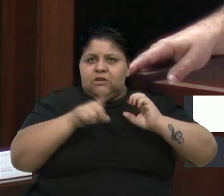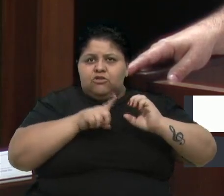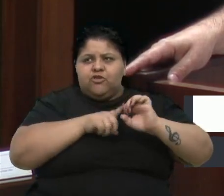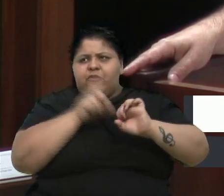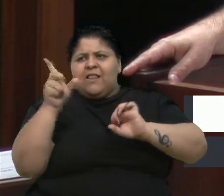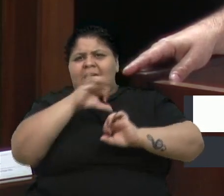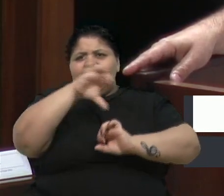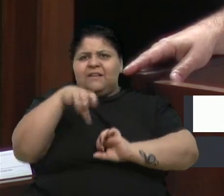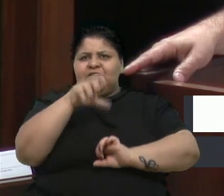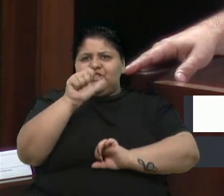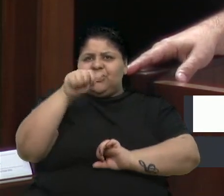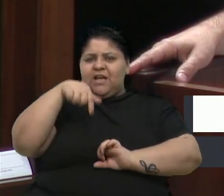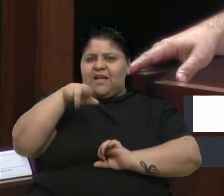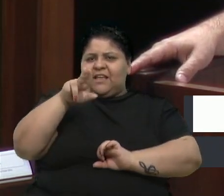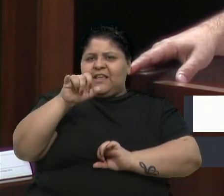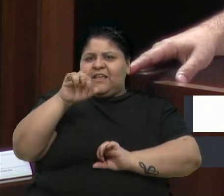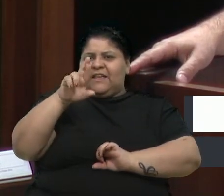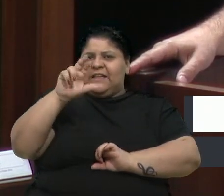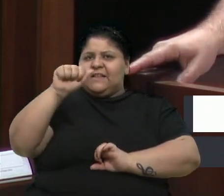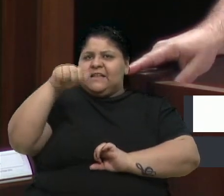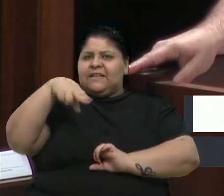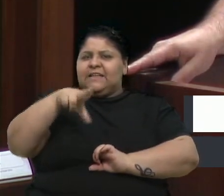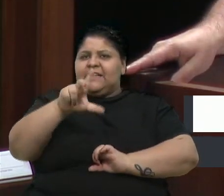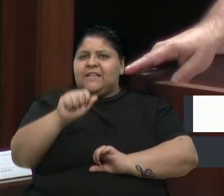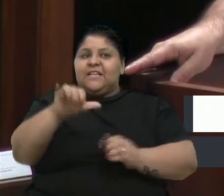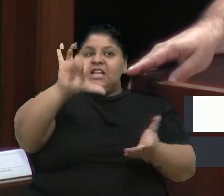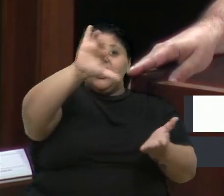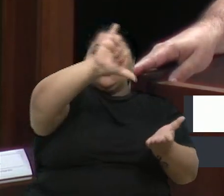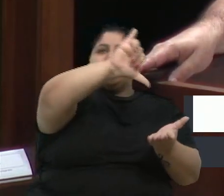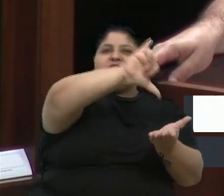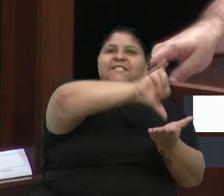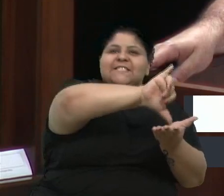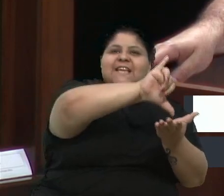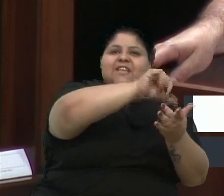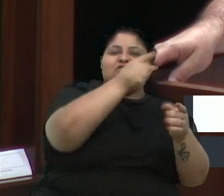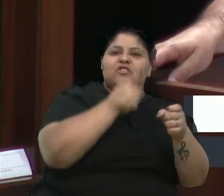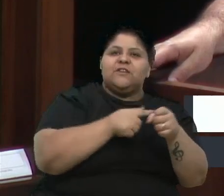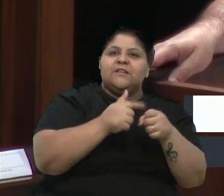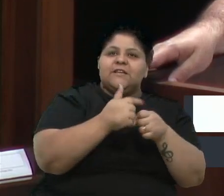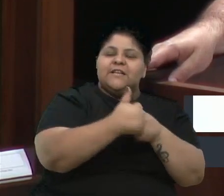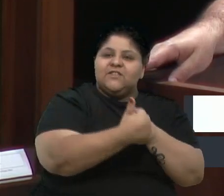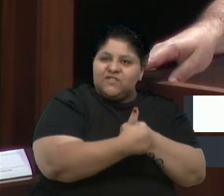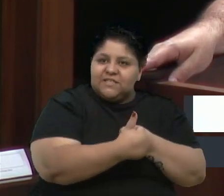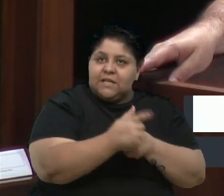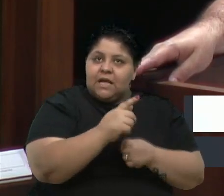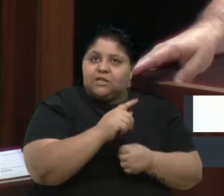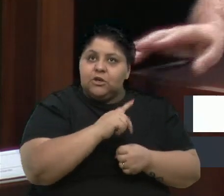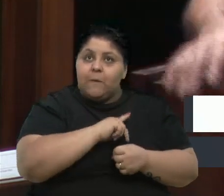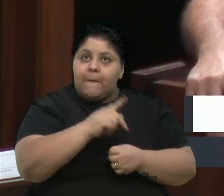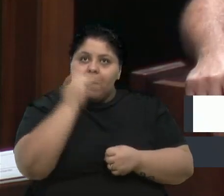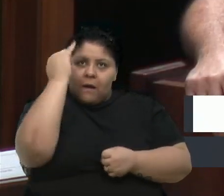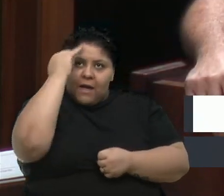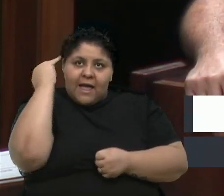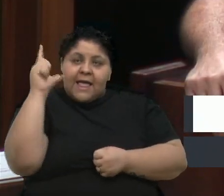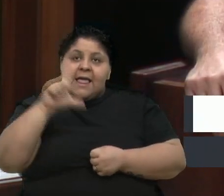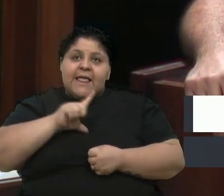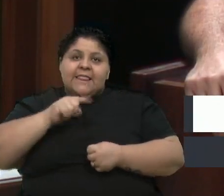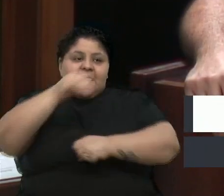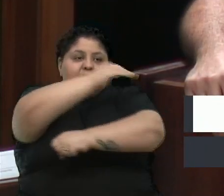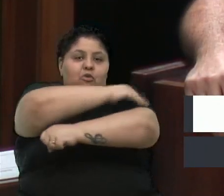Jaquirana esses dias e no centro de Jaquirana, presidente D'Ambrós, tem uma rua